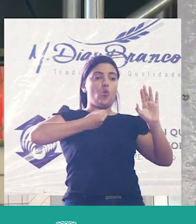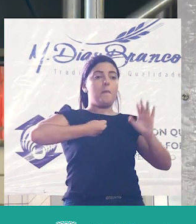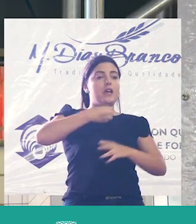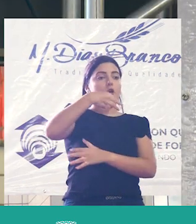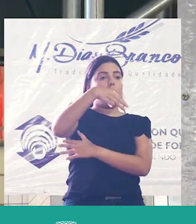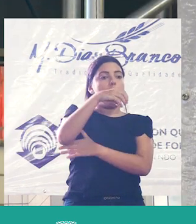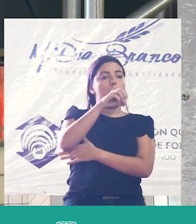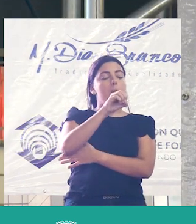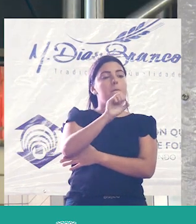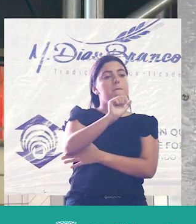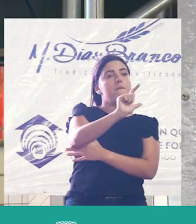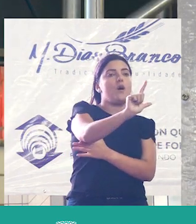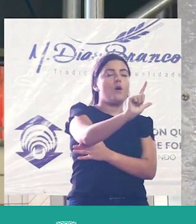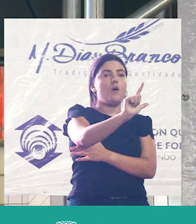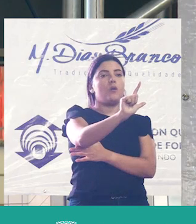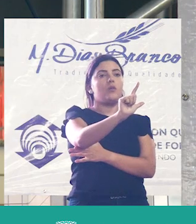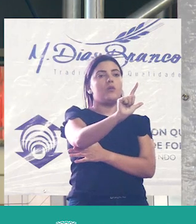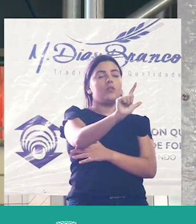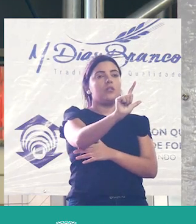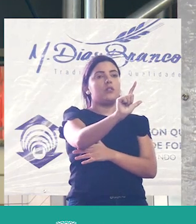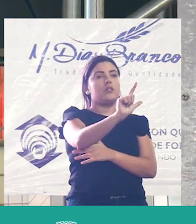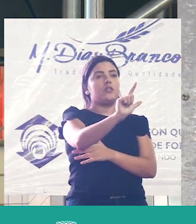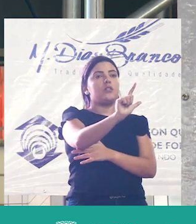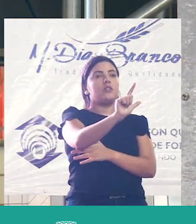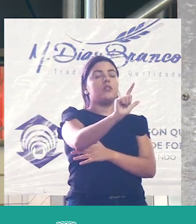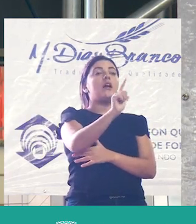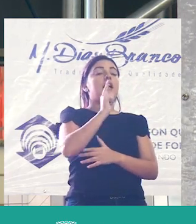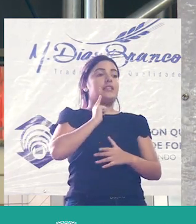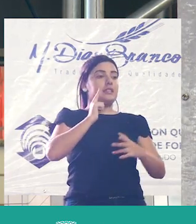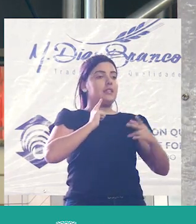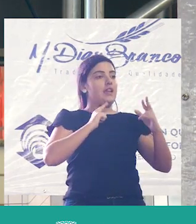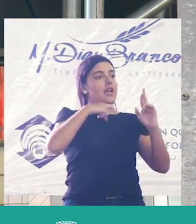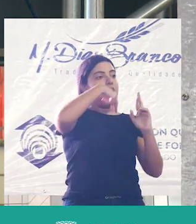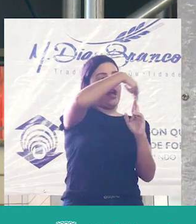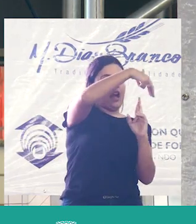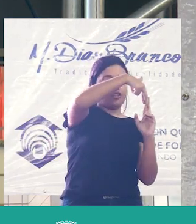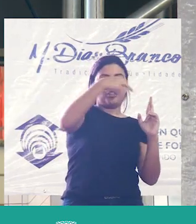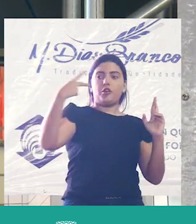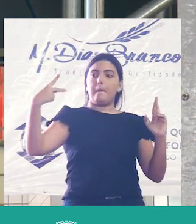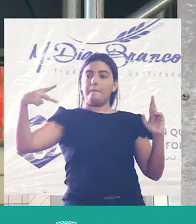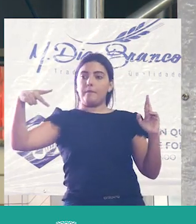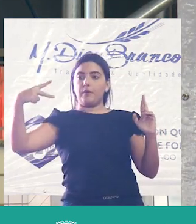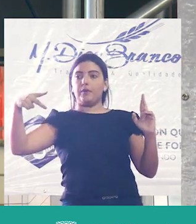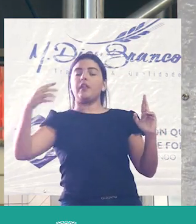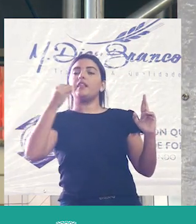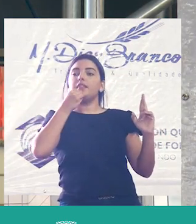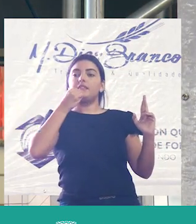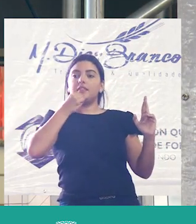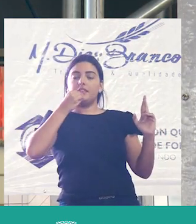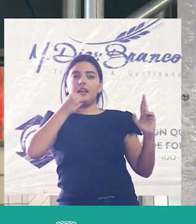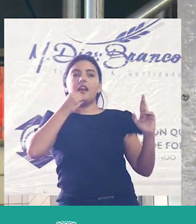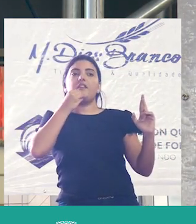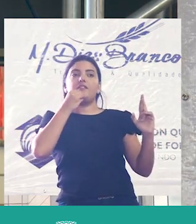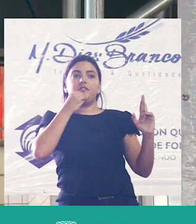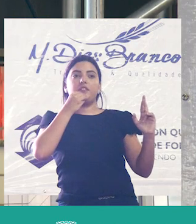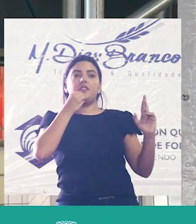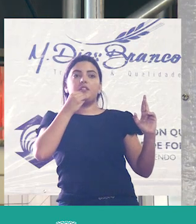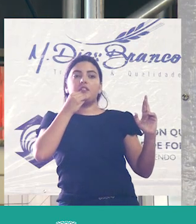mols que reagem e que são consumidos, eles têm que ser diretamente proporcionais